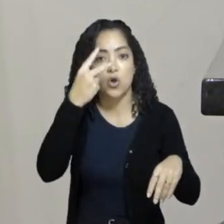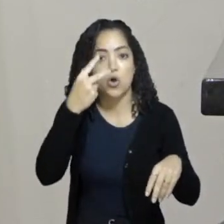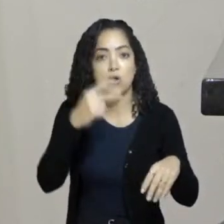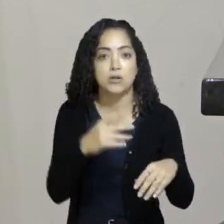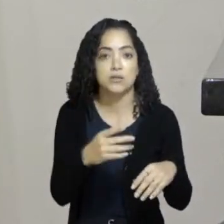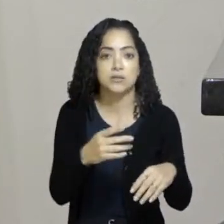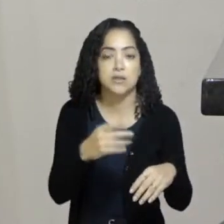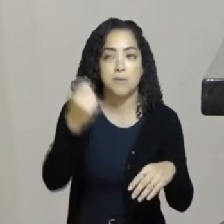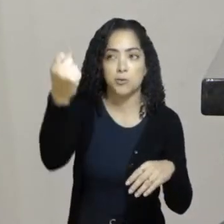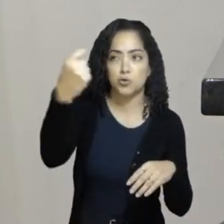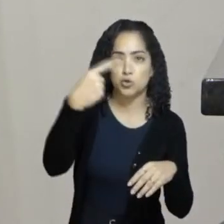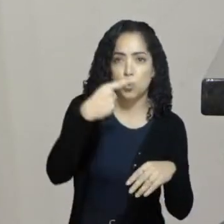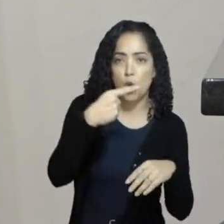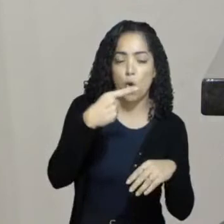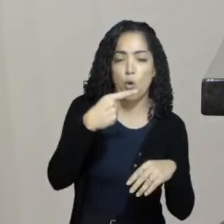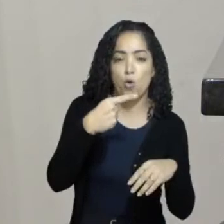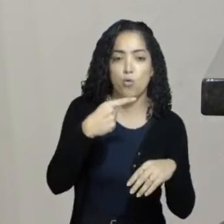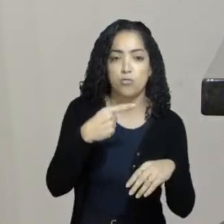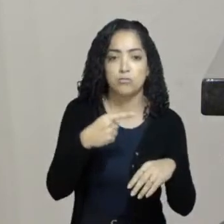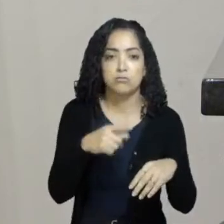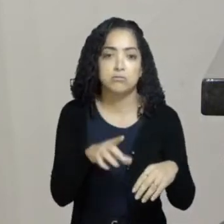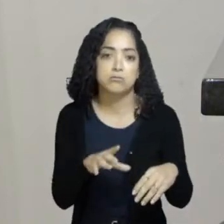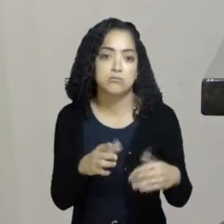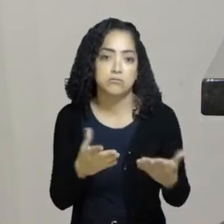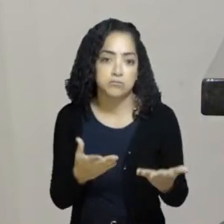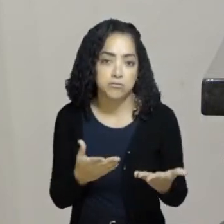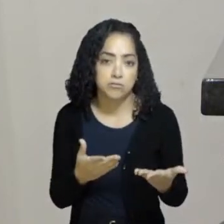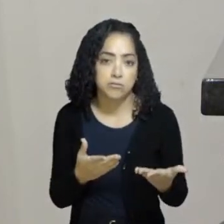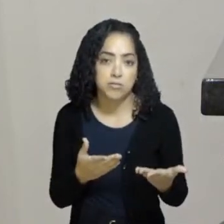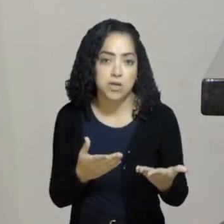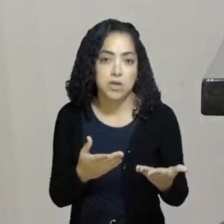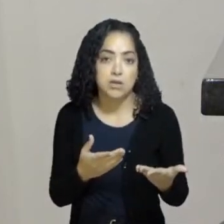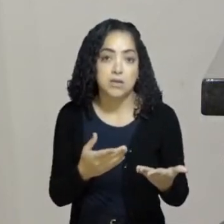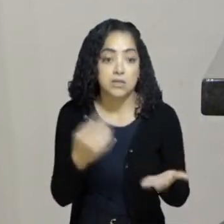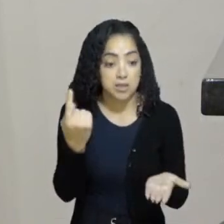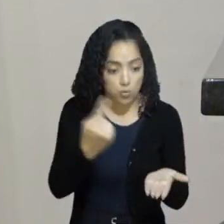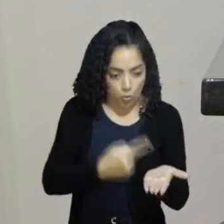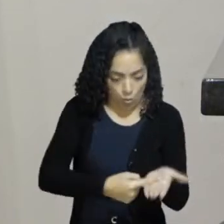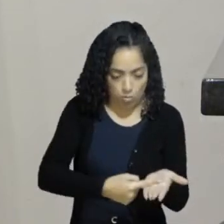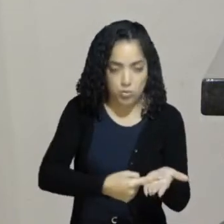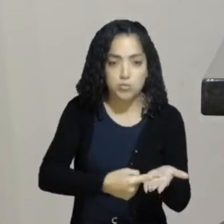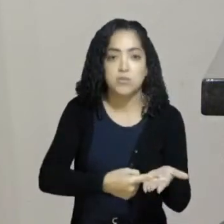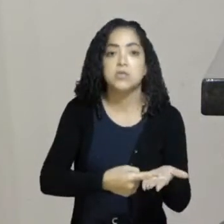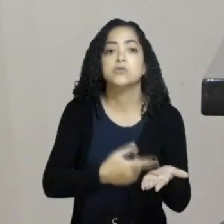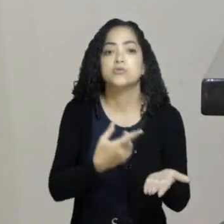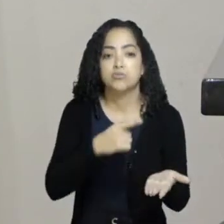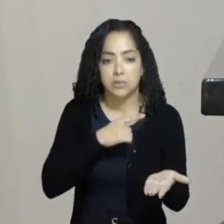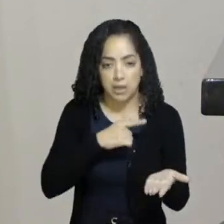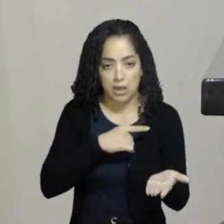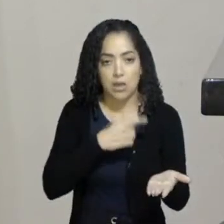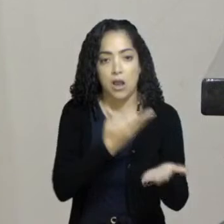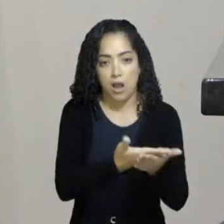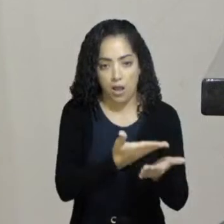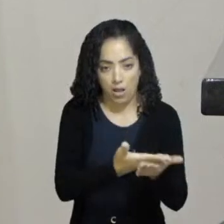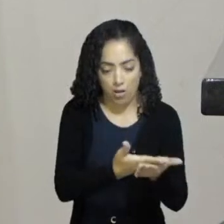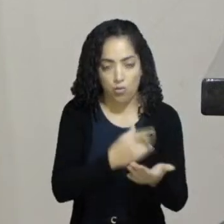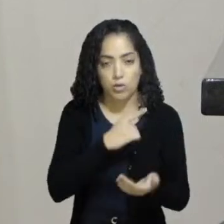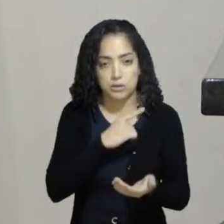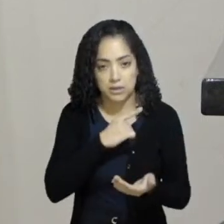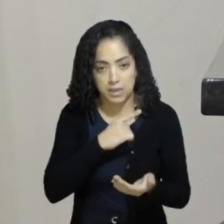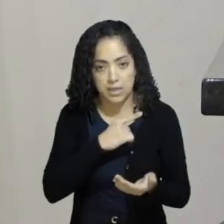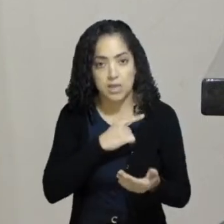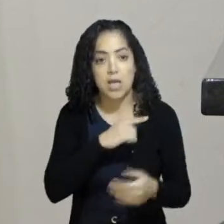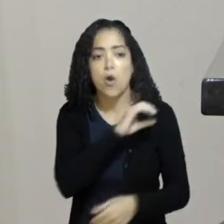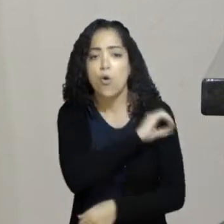banho de sol eles têm compromissos com aulas eles são obrigados a estar na aula tem